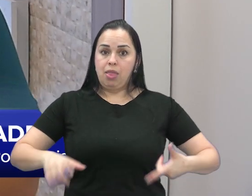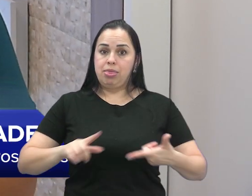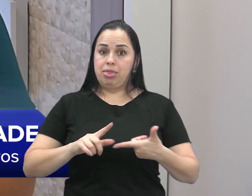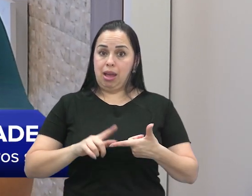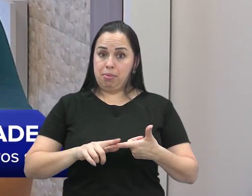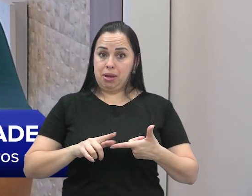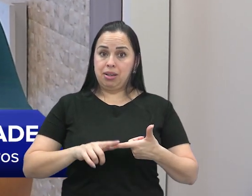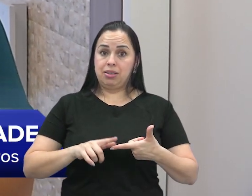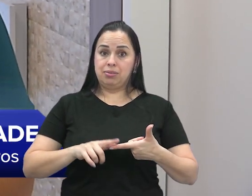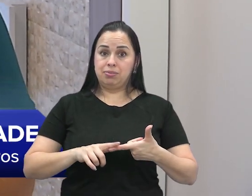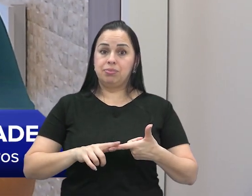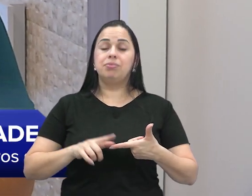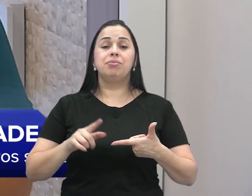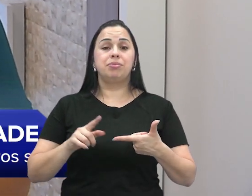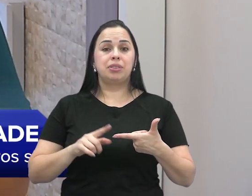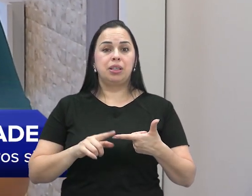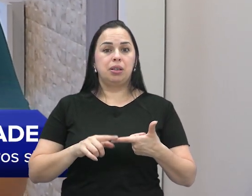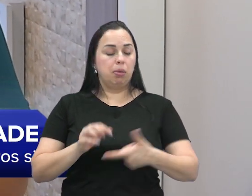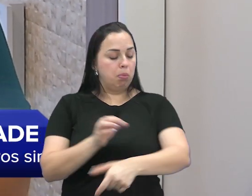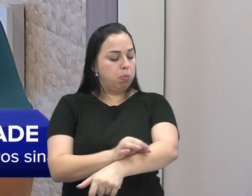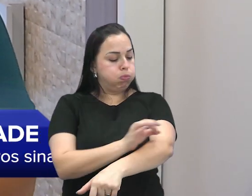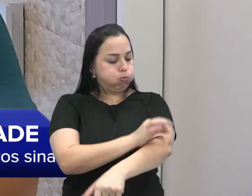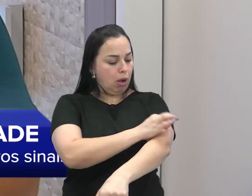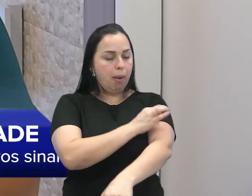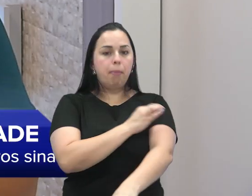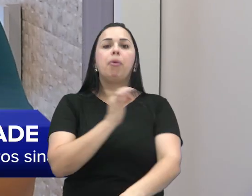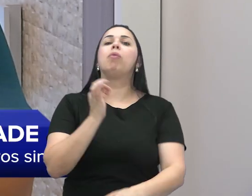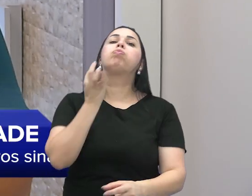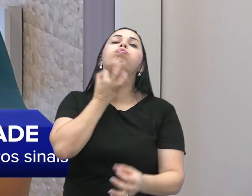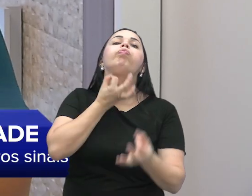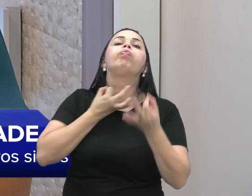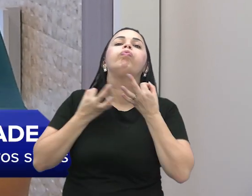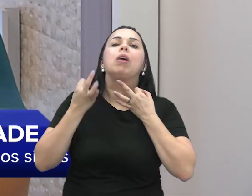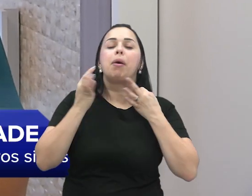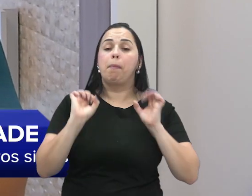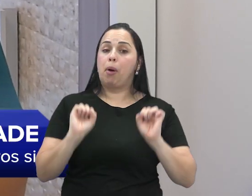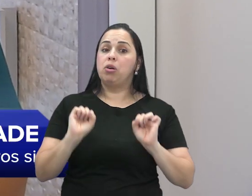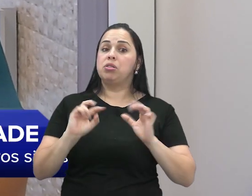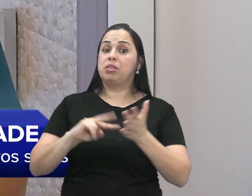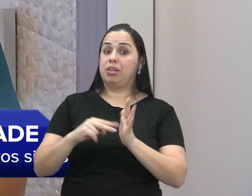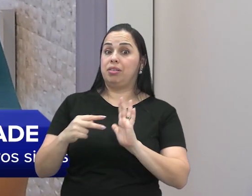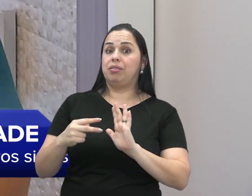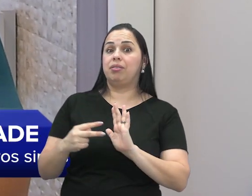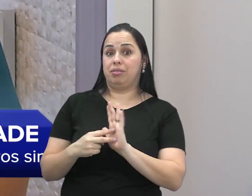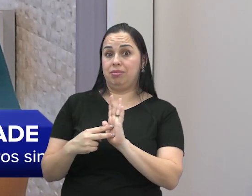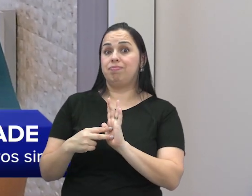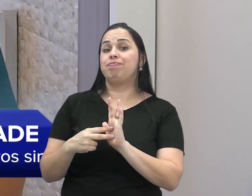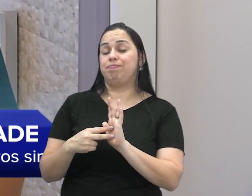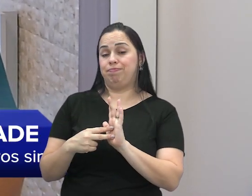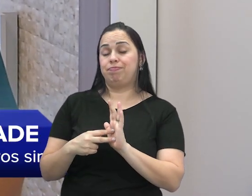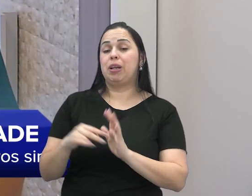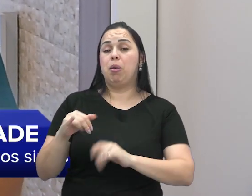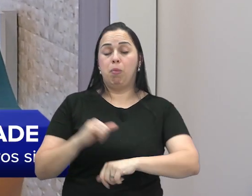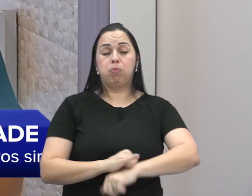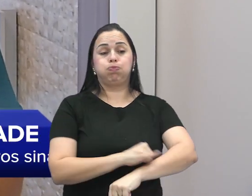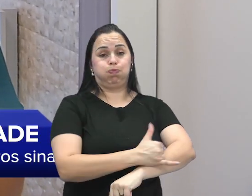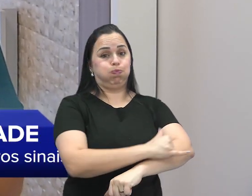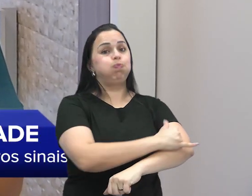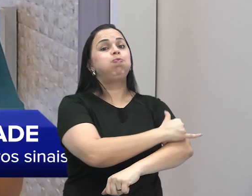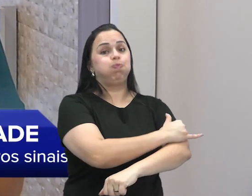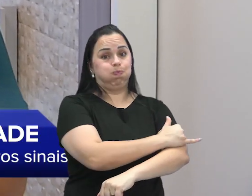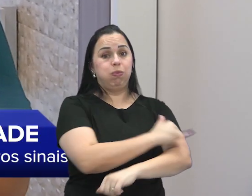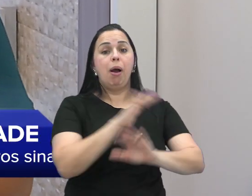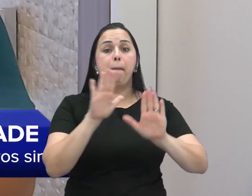da circunferência abdominal e até algumas manchas que podem aparecer no pescoço. Tudo isso pode estar relacionado com a questão